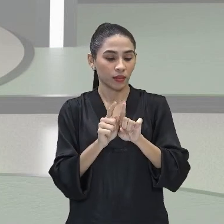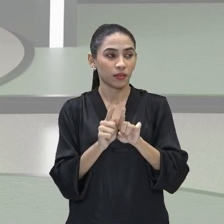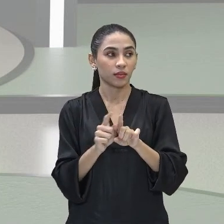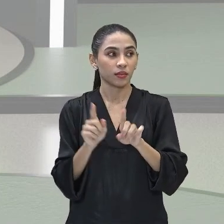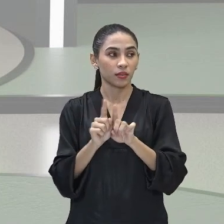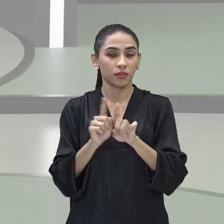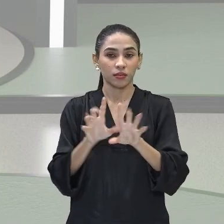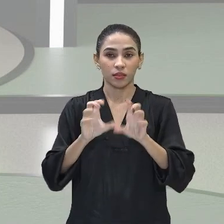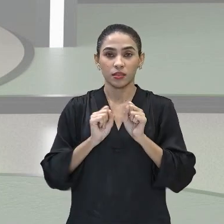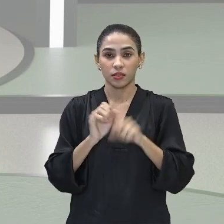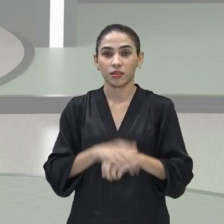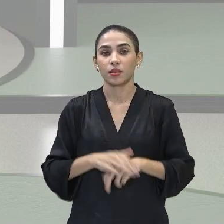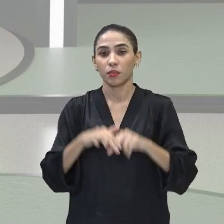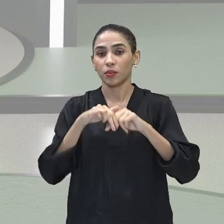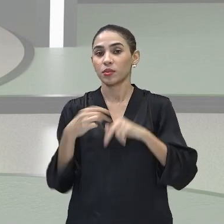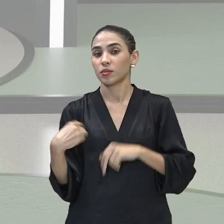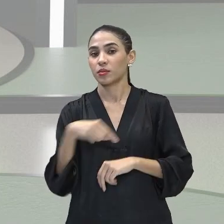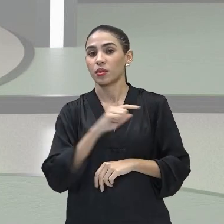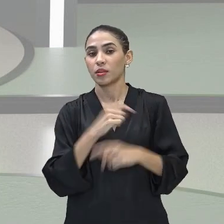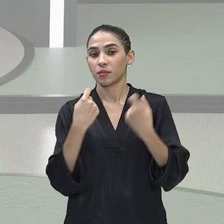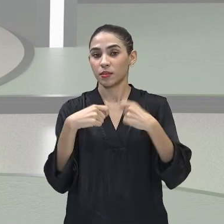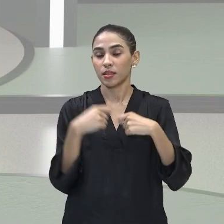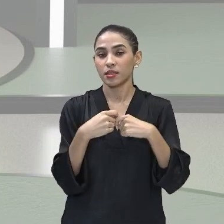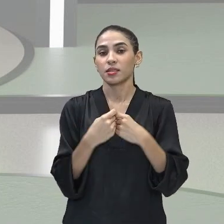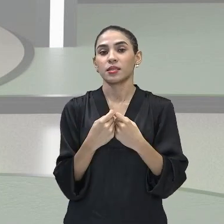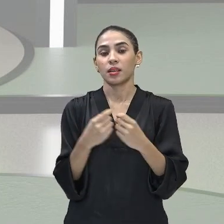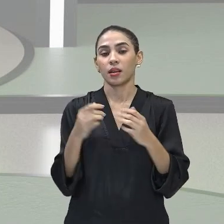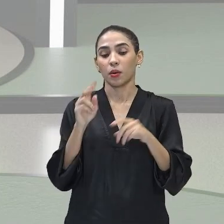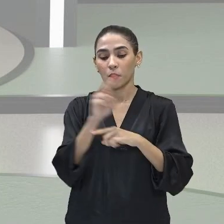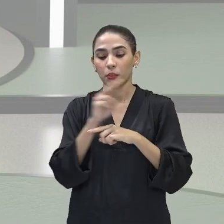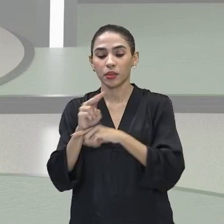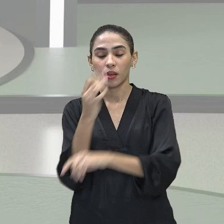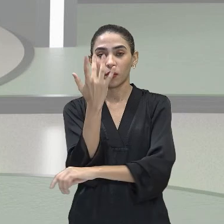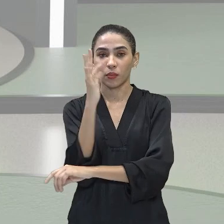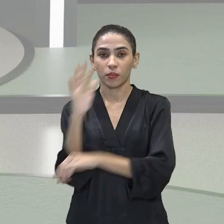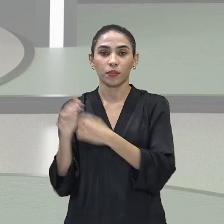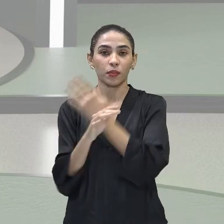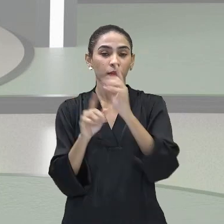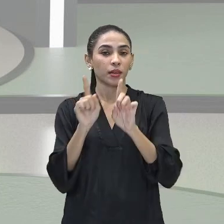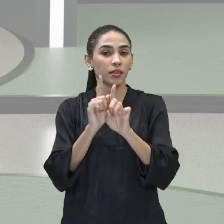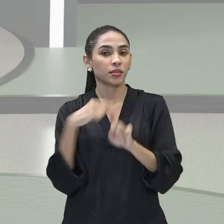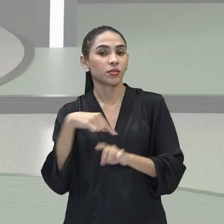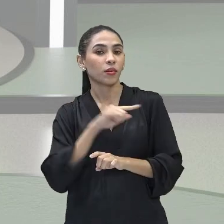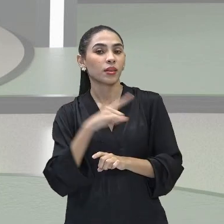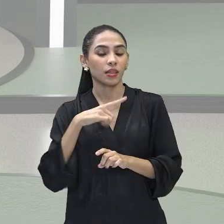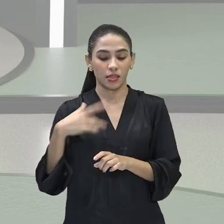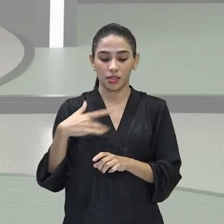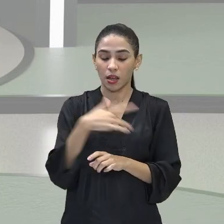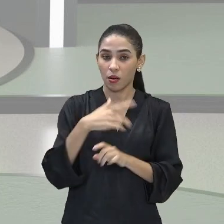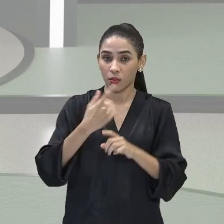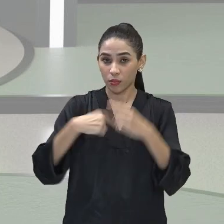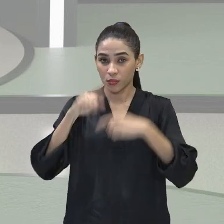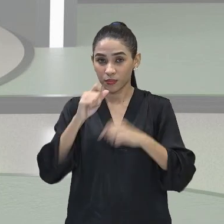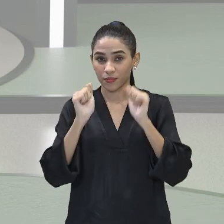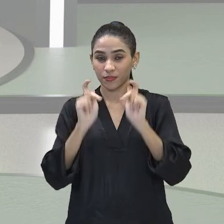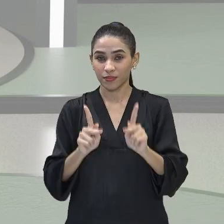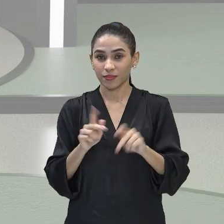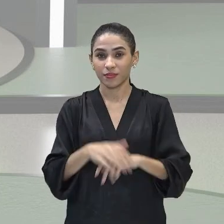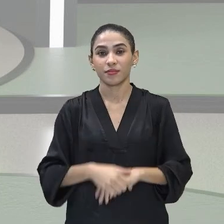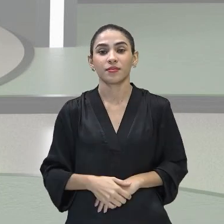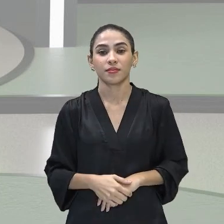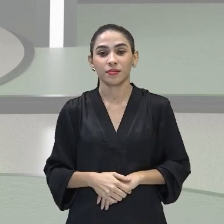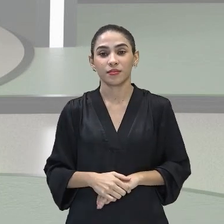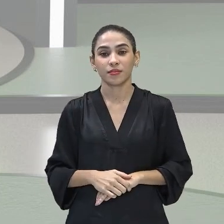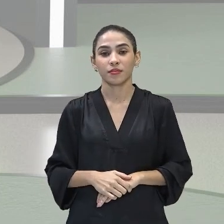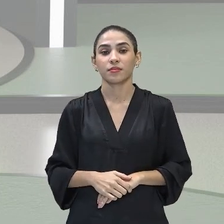da doença. Por isso a gente precisa preservar o meio ambiente para também, né, termos ali saúde, né, como um todo, certo?